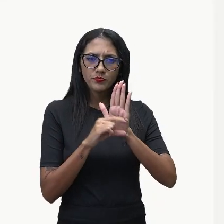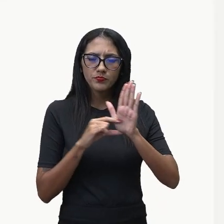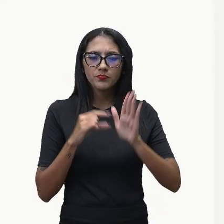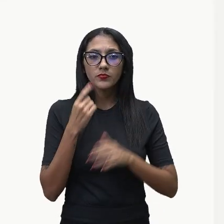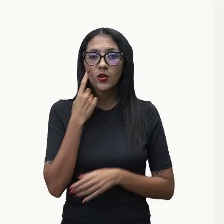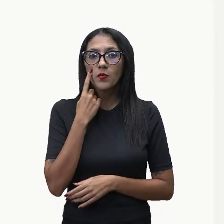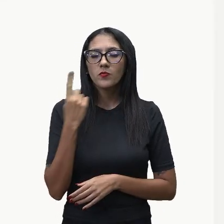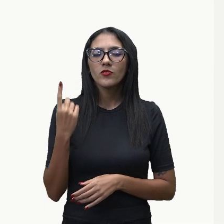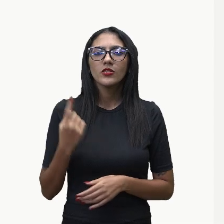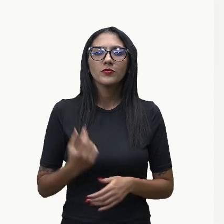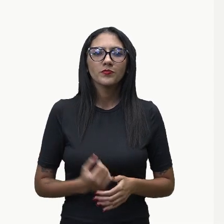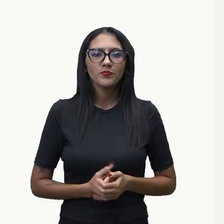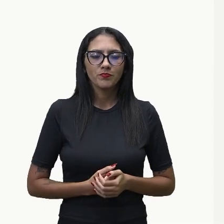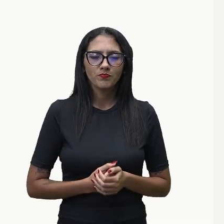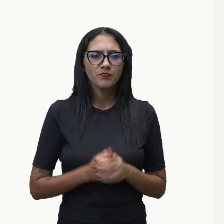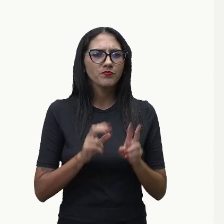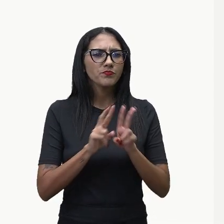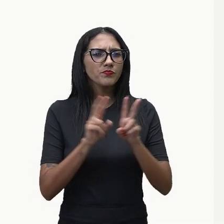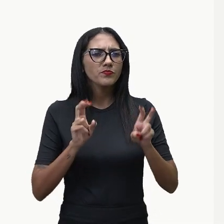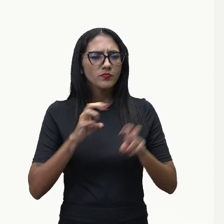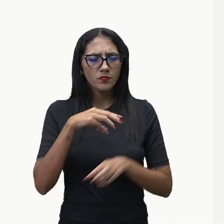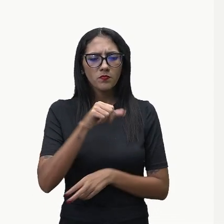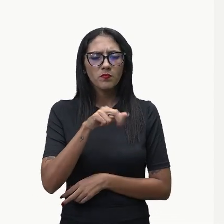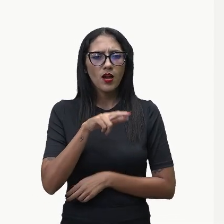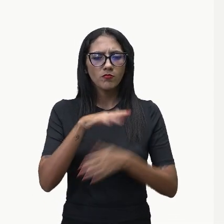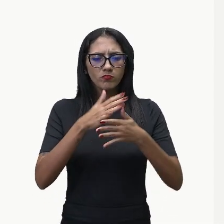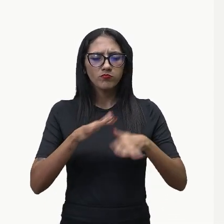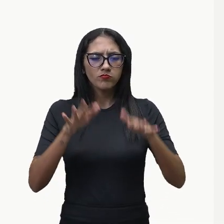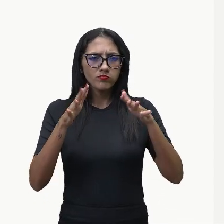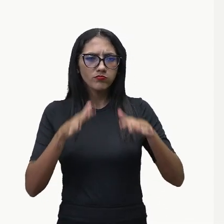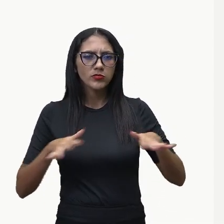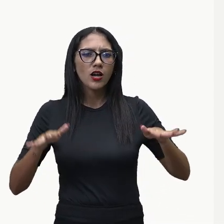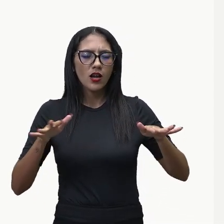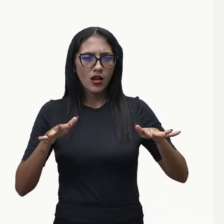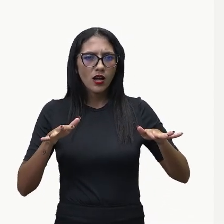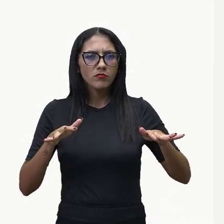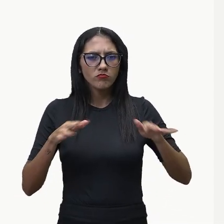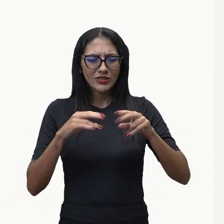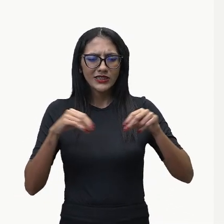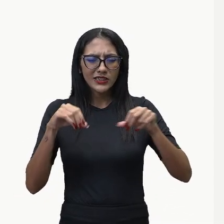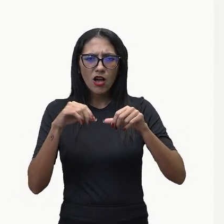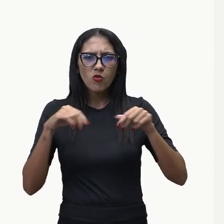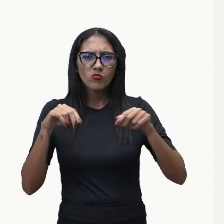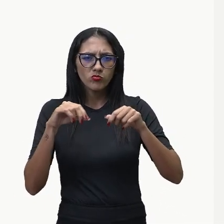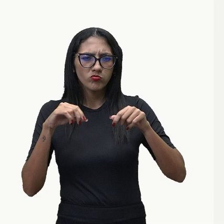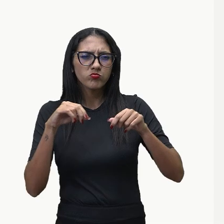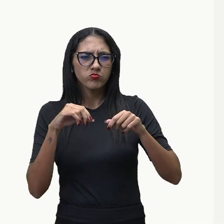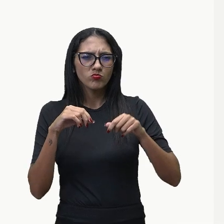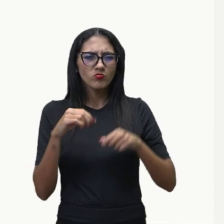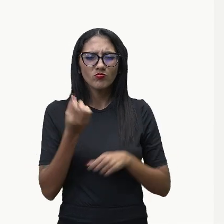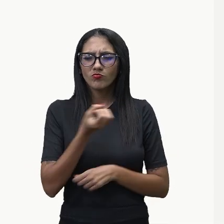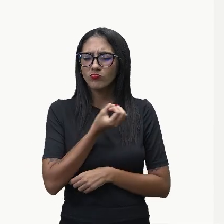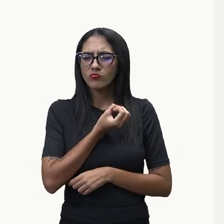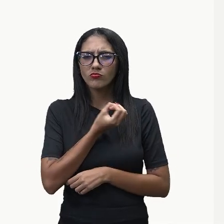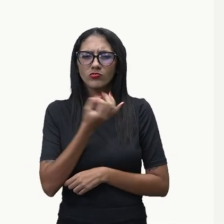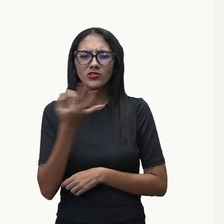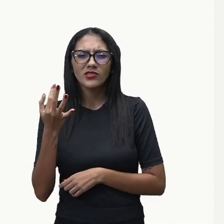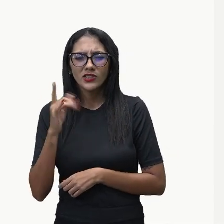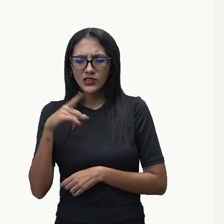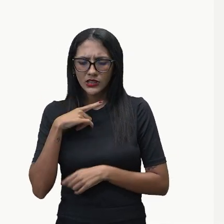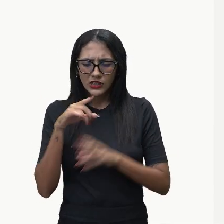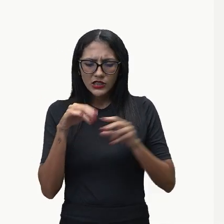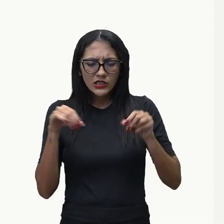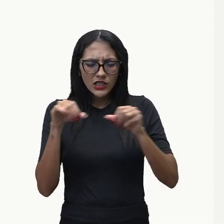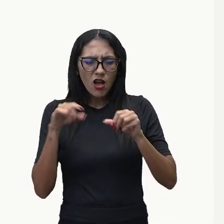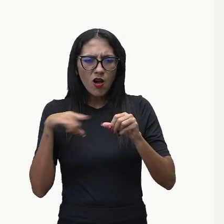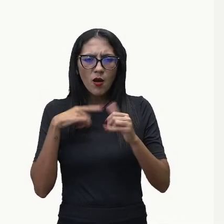só, mar português, logo no primeiro verso. Ó mar salgado, quanto do teu sal são lágrimas